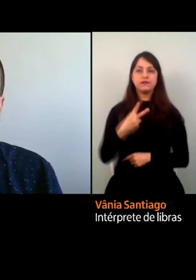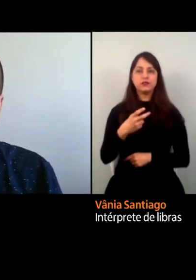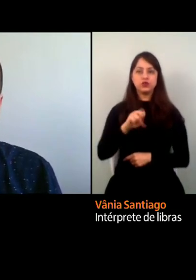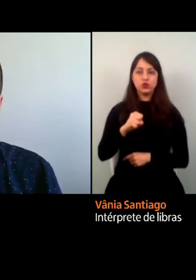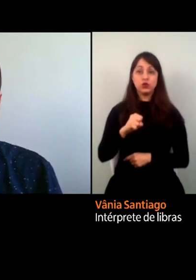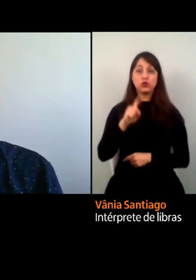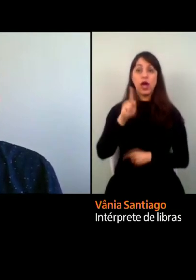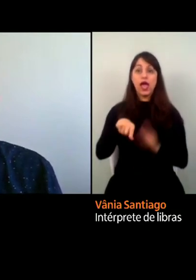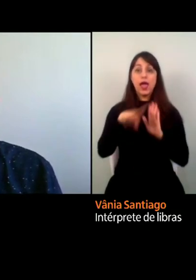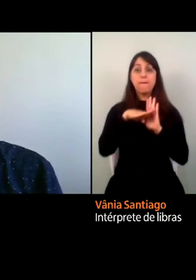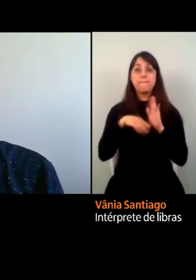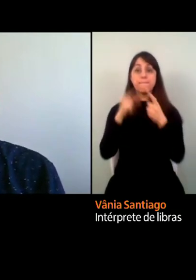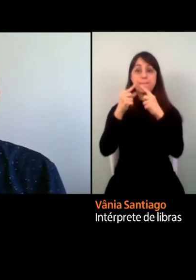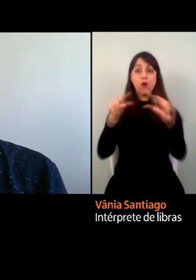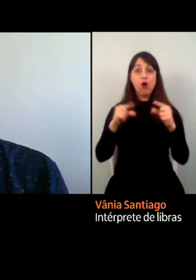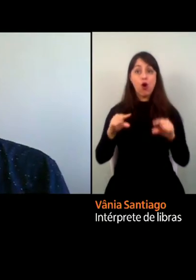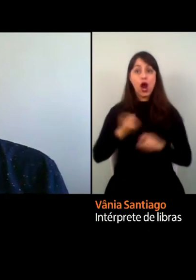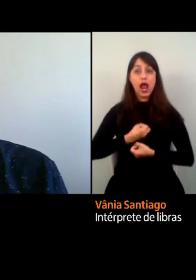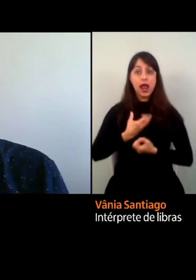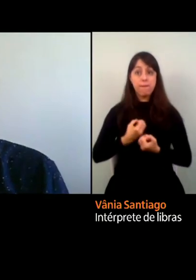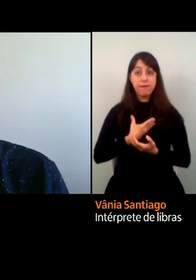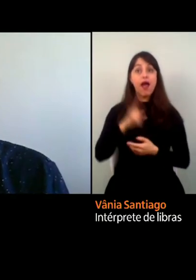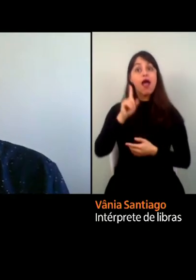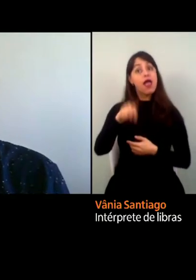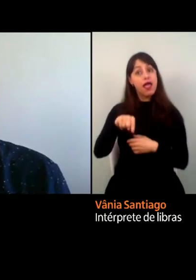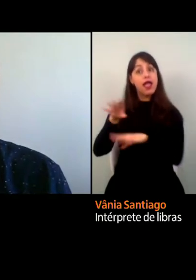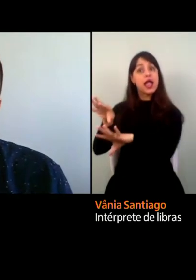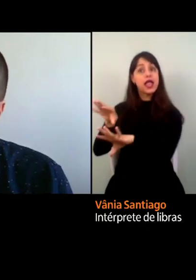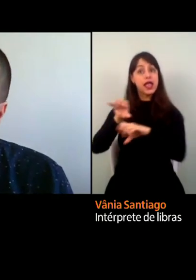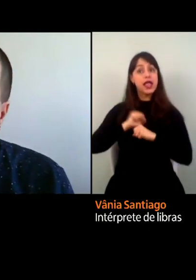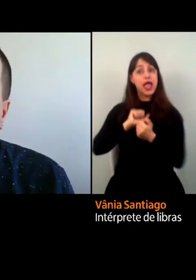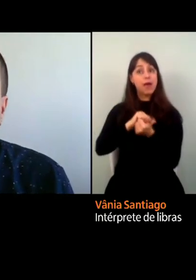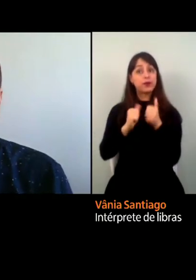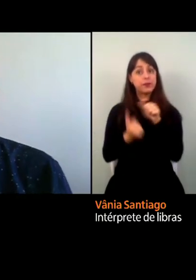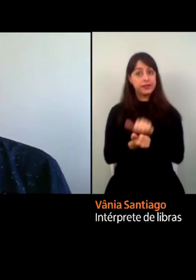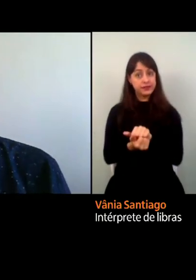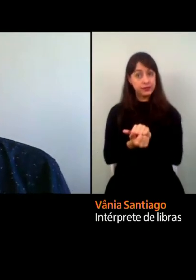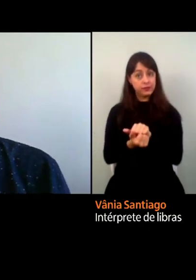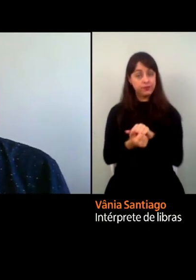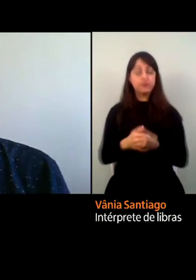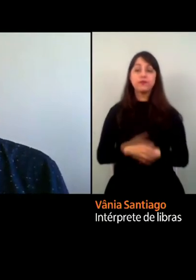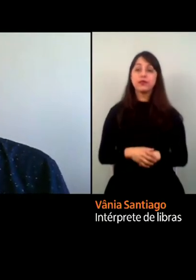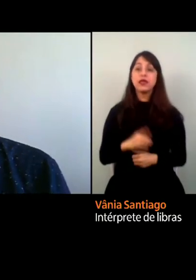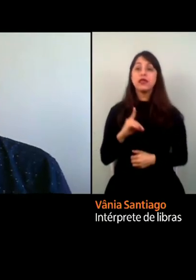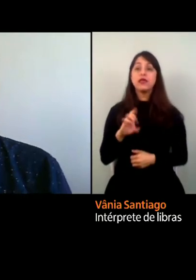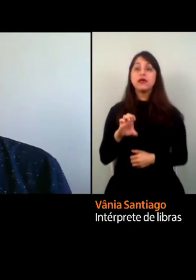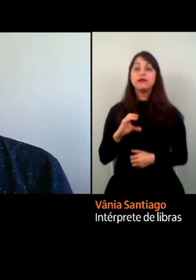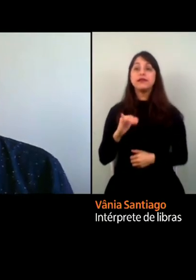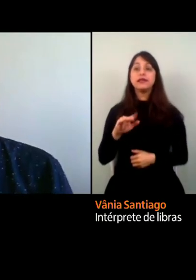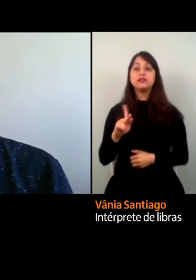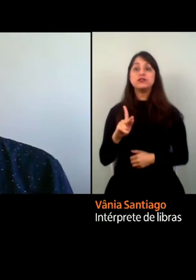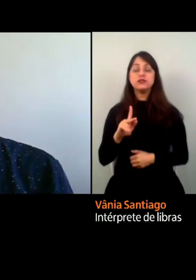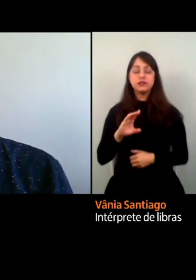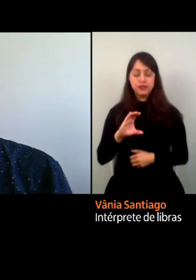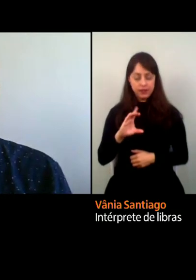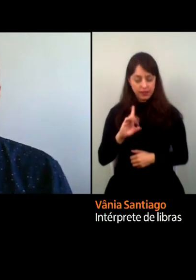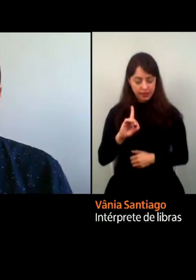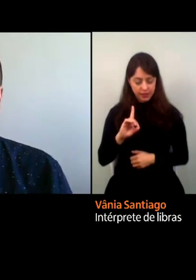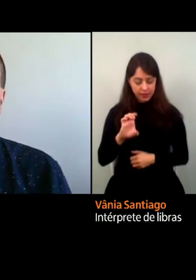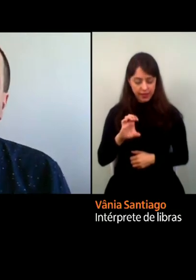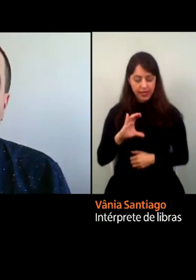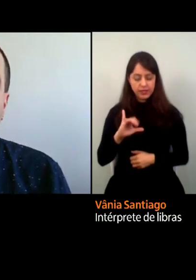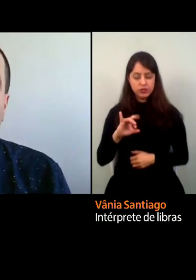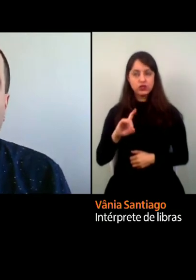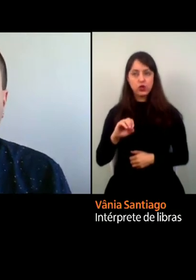de reapropriação e remontagem, segundo o poeta Décio Pignatari, aspas, de lugares